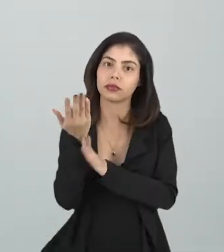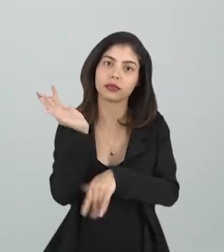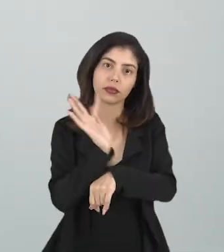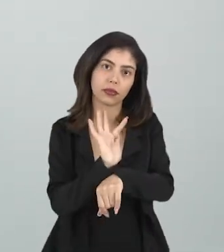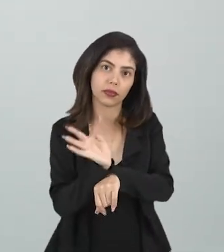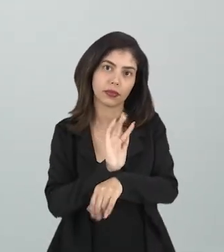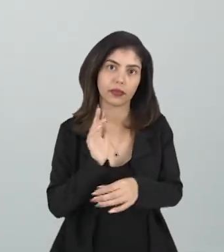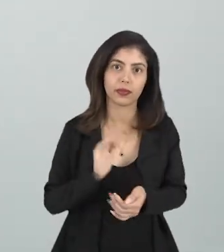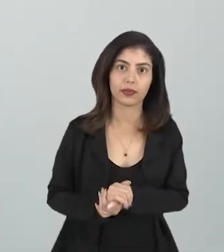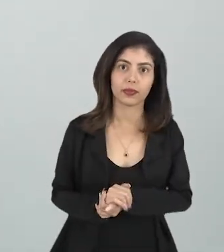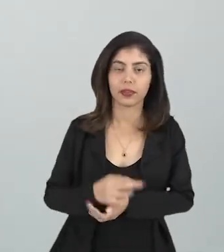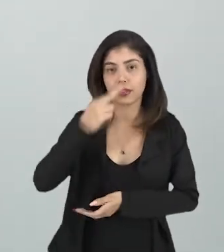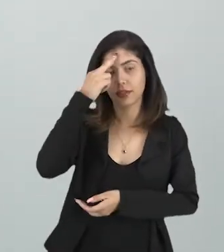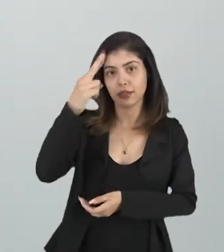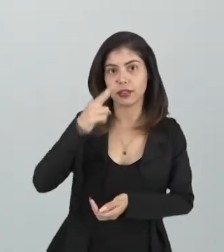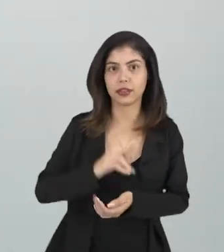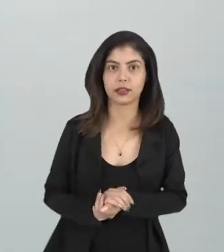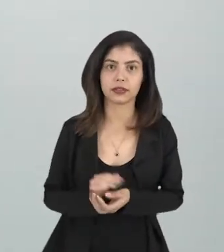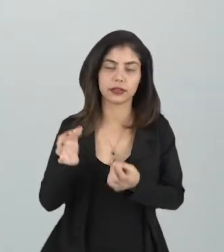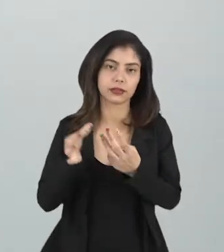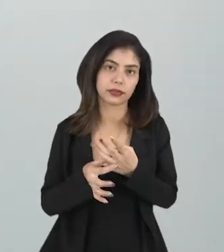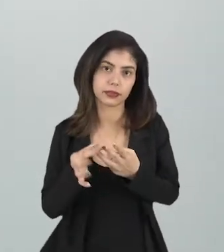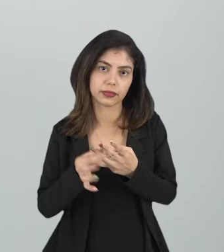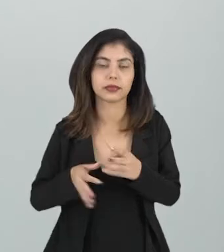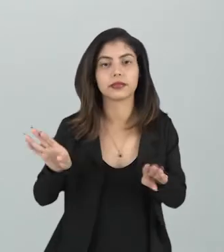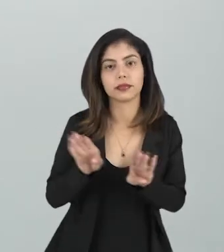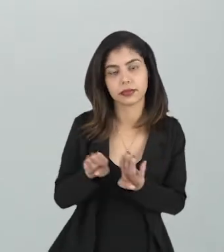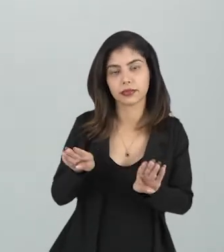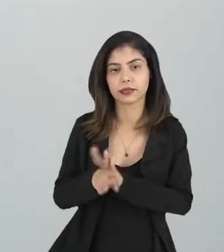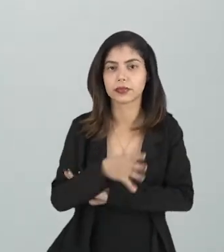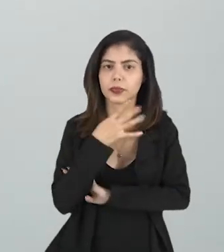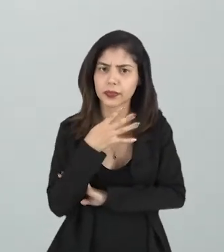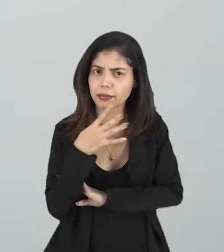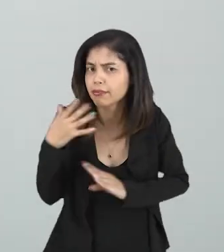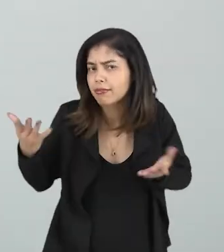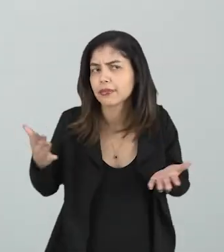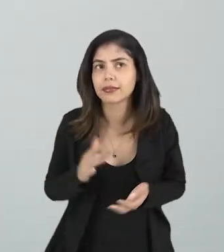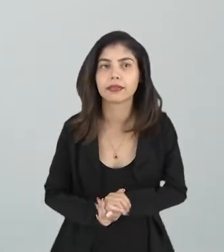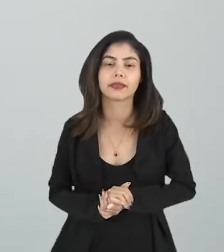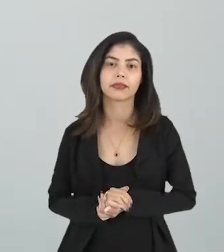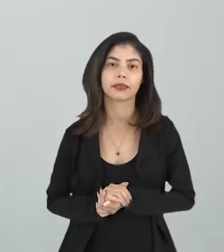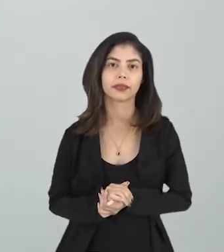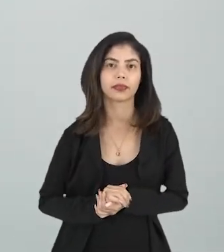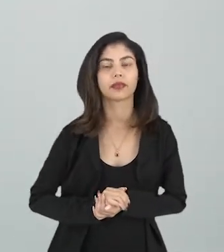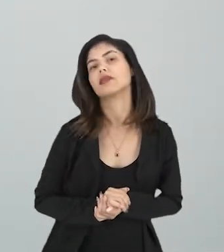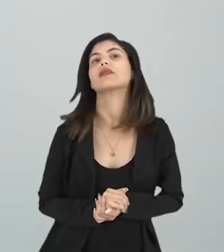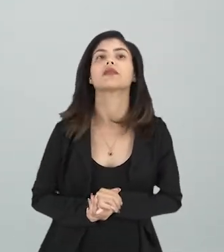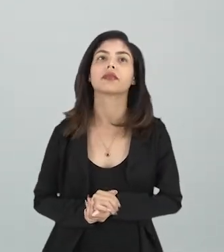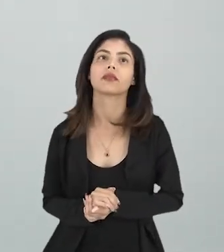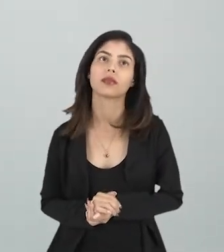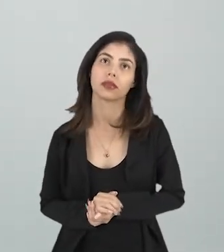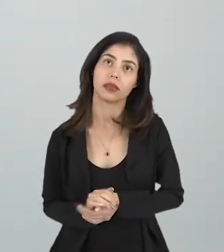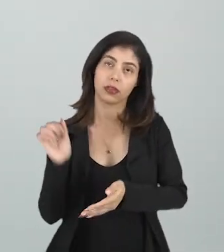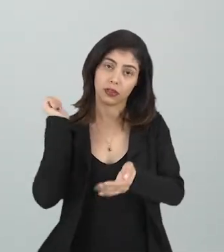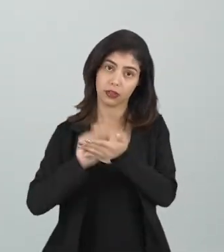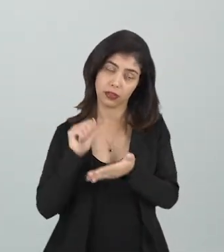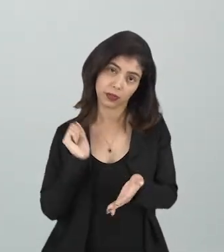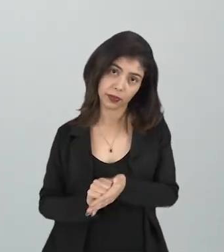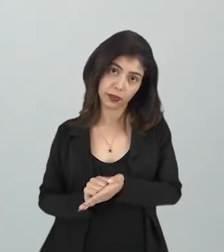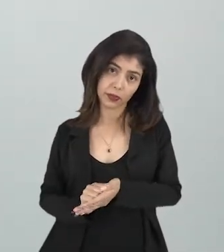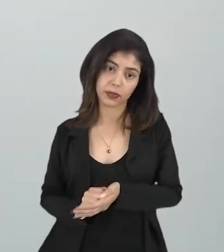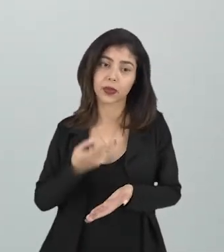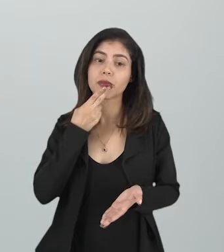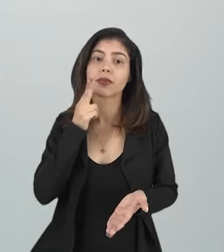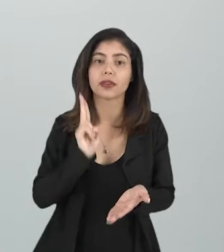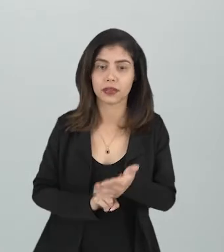filme lá do Senhor dos Anéis. É fantástico, é só a gente conhecer, né? Então vamos ter os diálogos. Epicuro escreveu